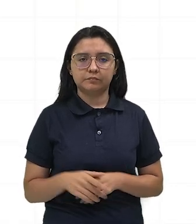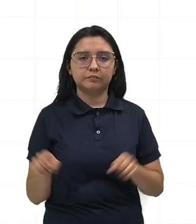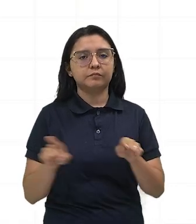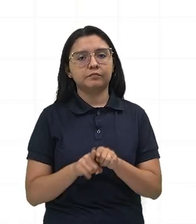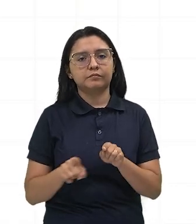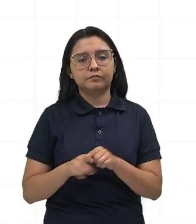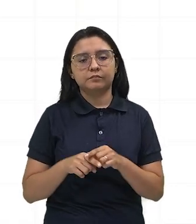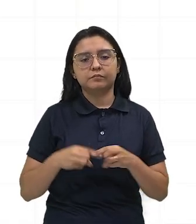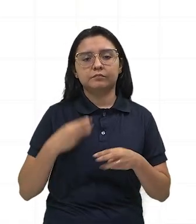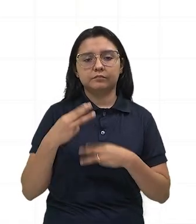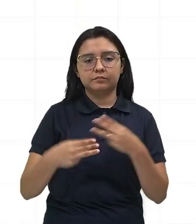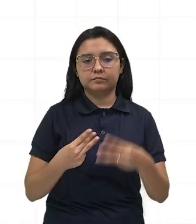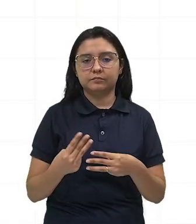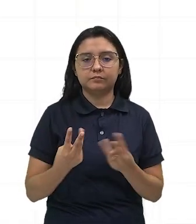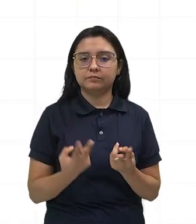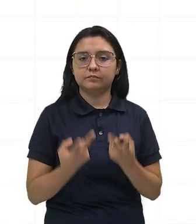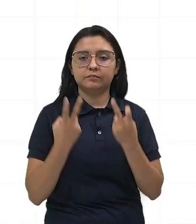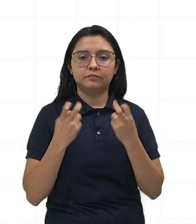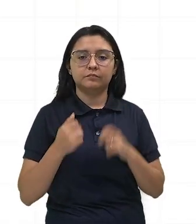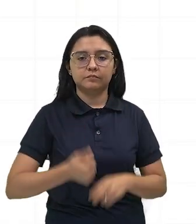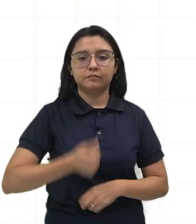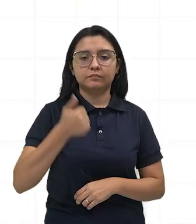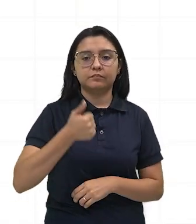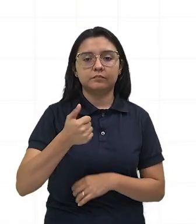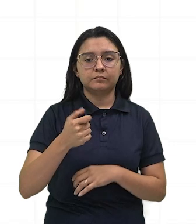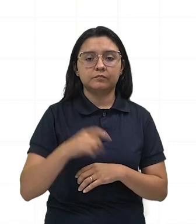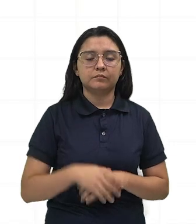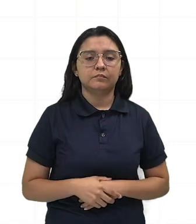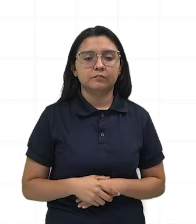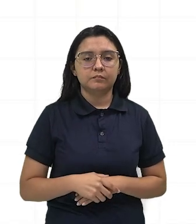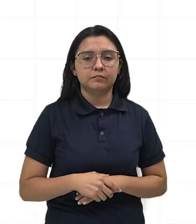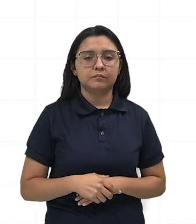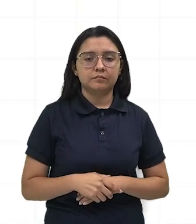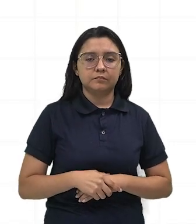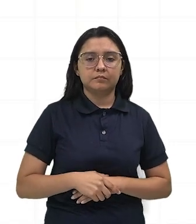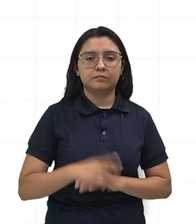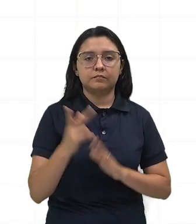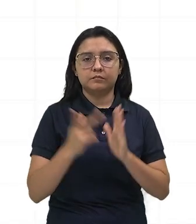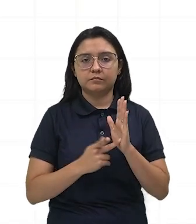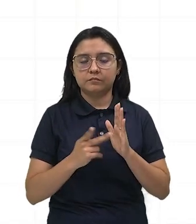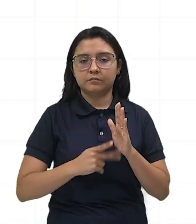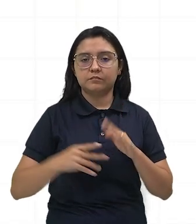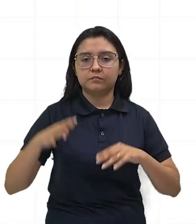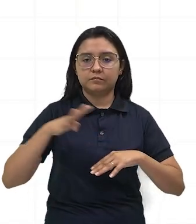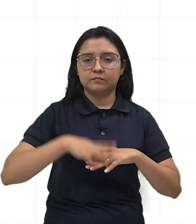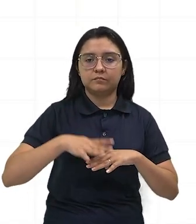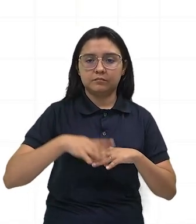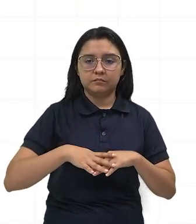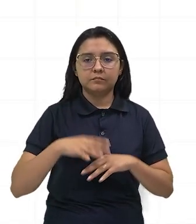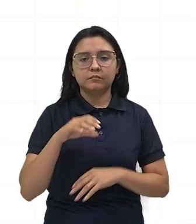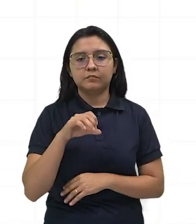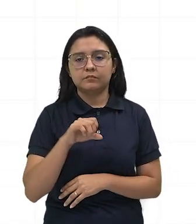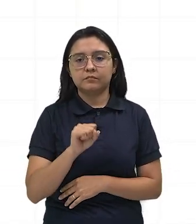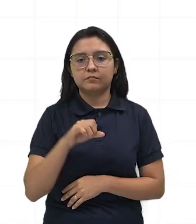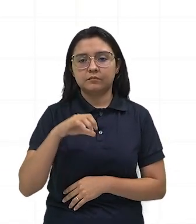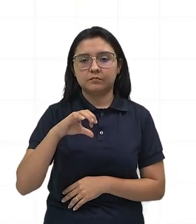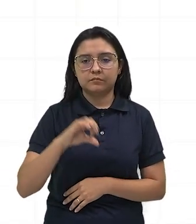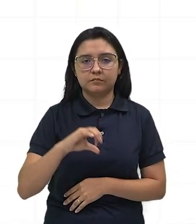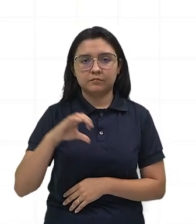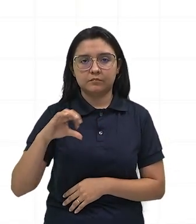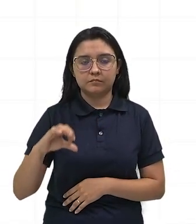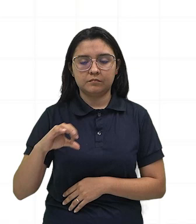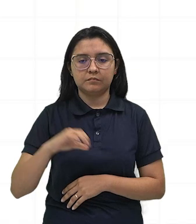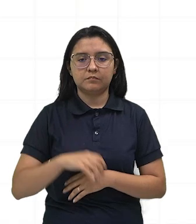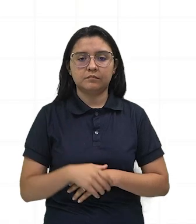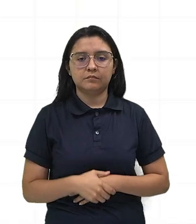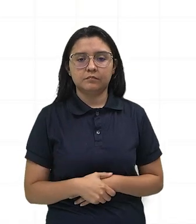Trimestral. Vejam que primeiro a gente está colocando aqui de matemática, né? 8, 9,